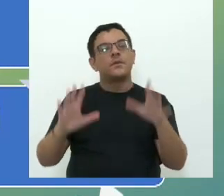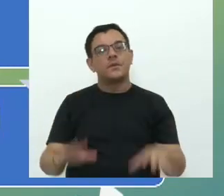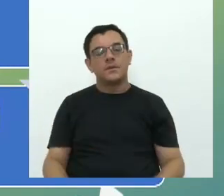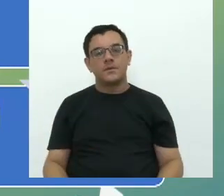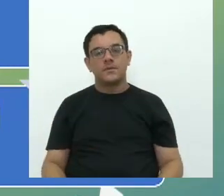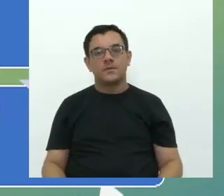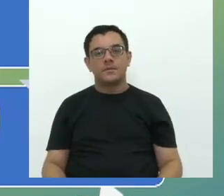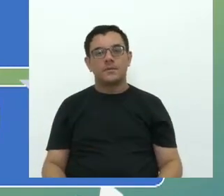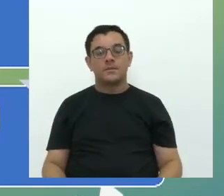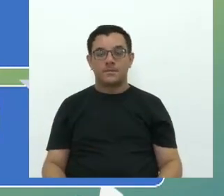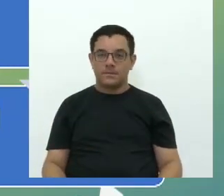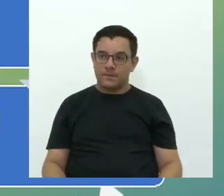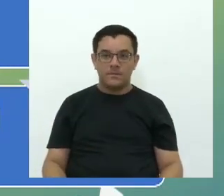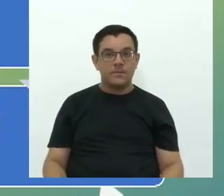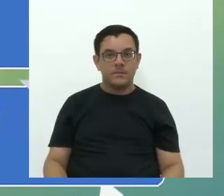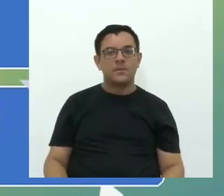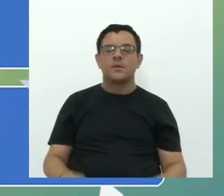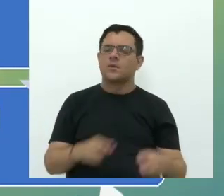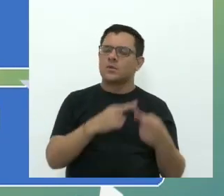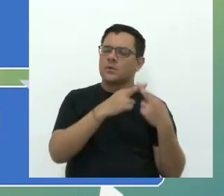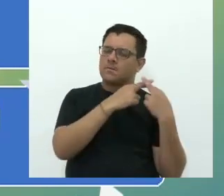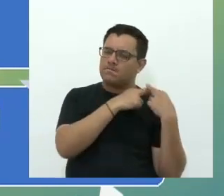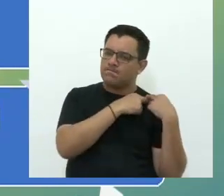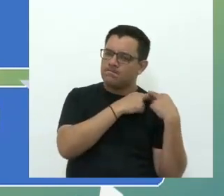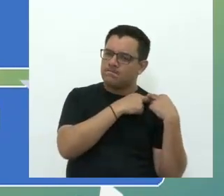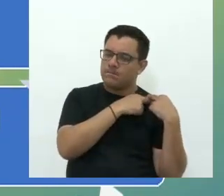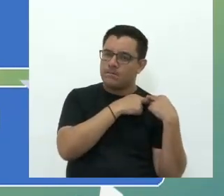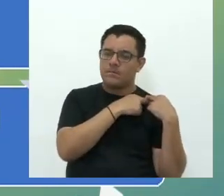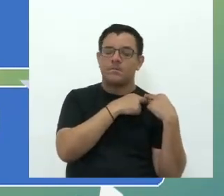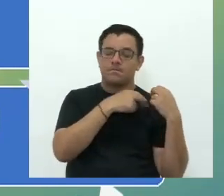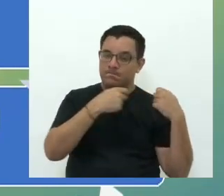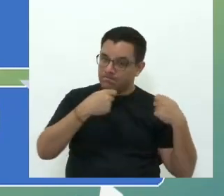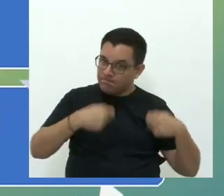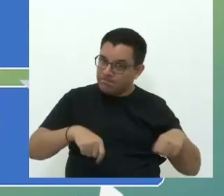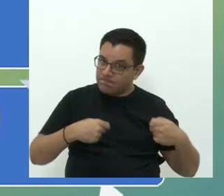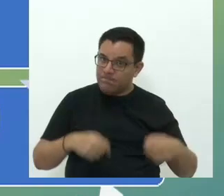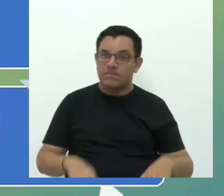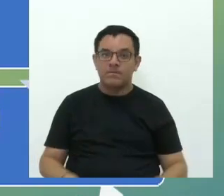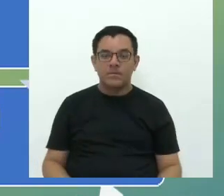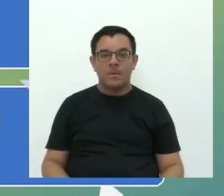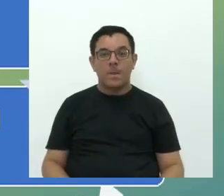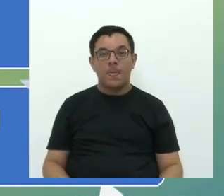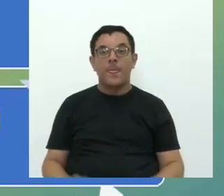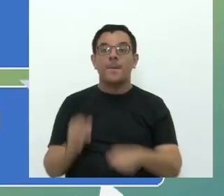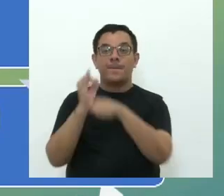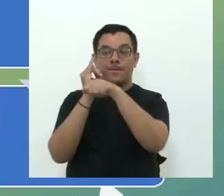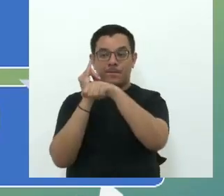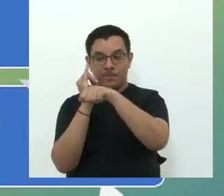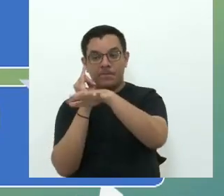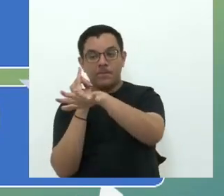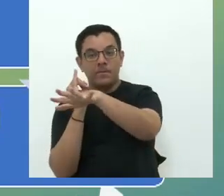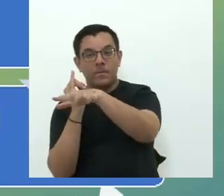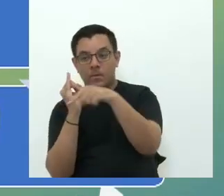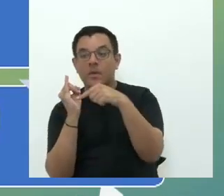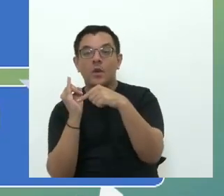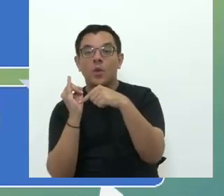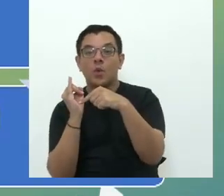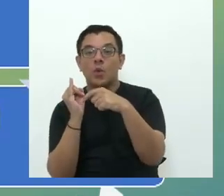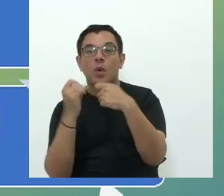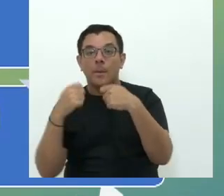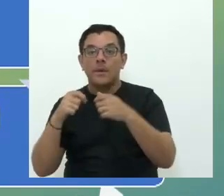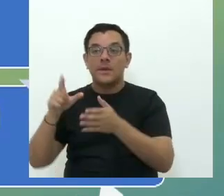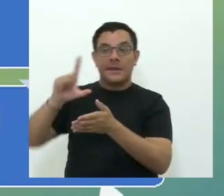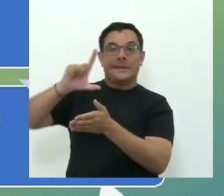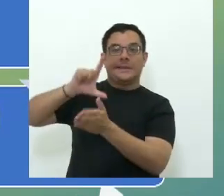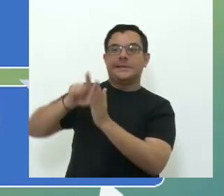importantíssimo com muita responsabilidade porque afinal de contas tudo que vem da Imprensa é preciso